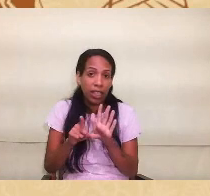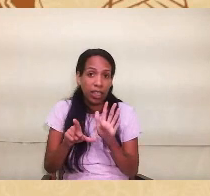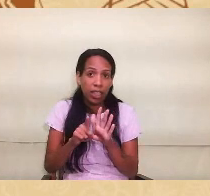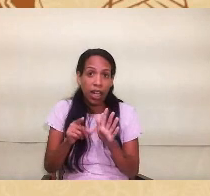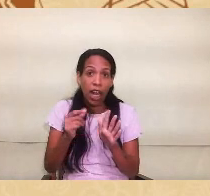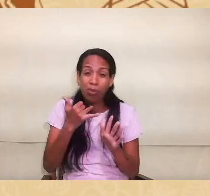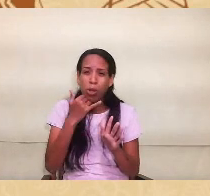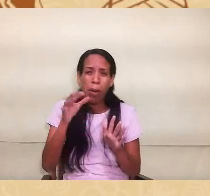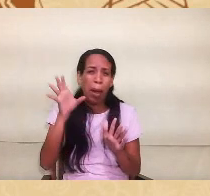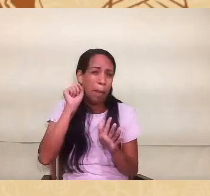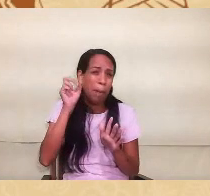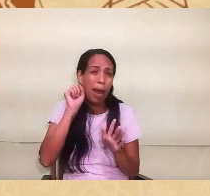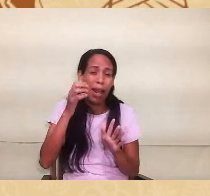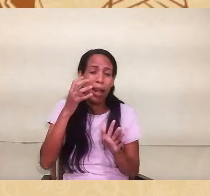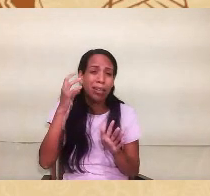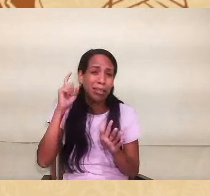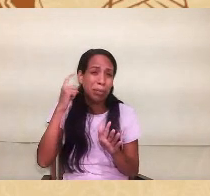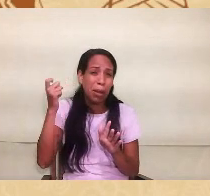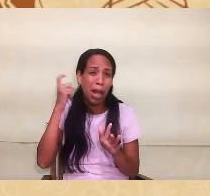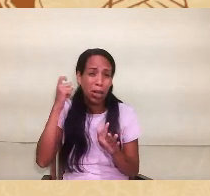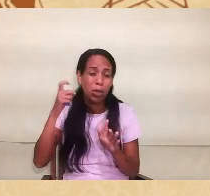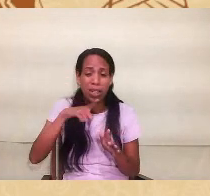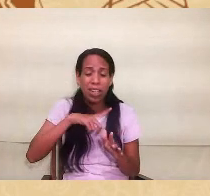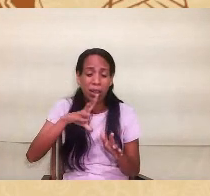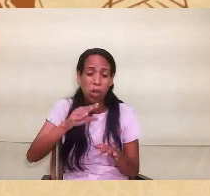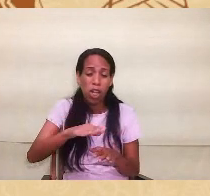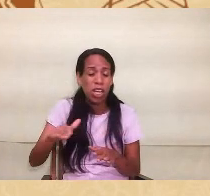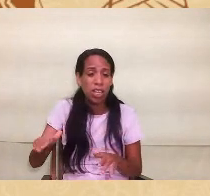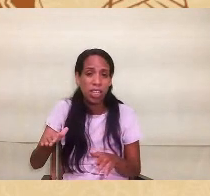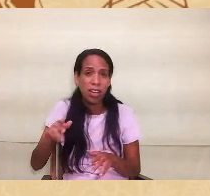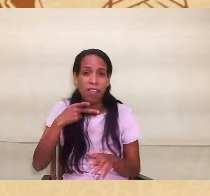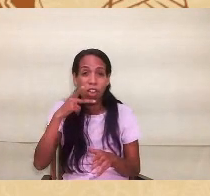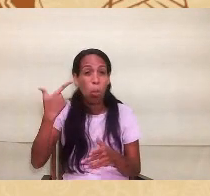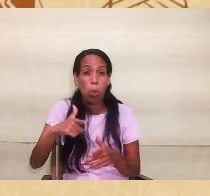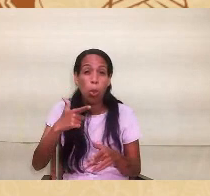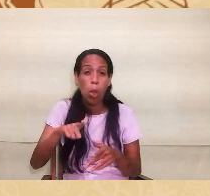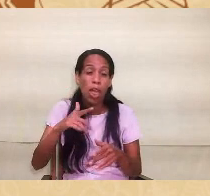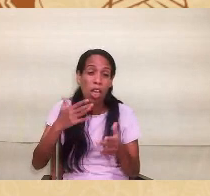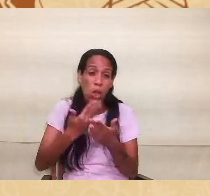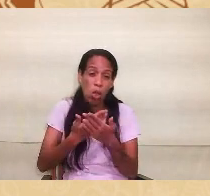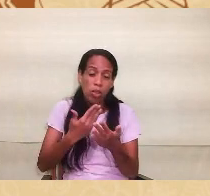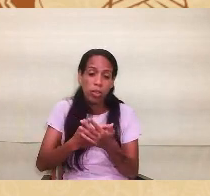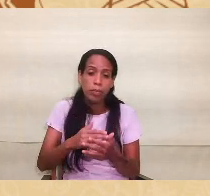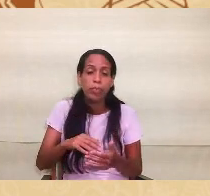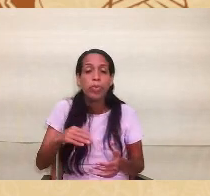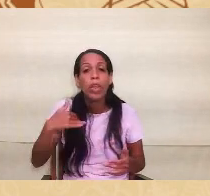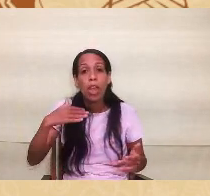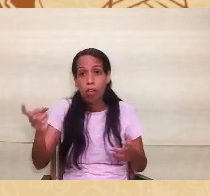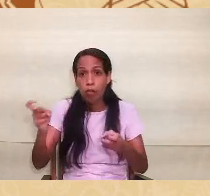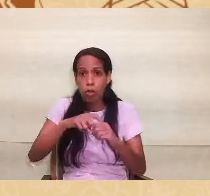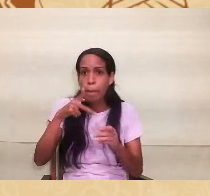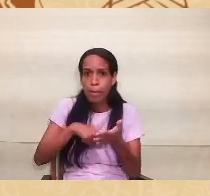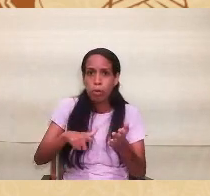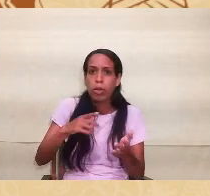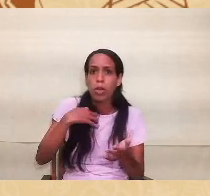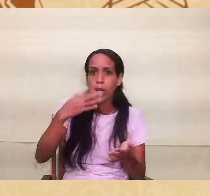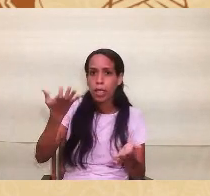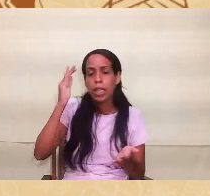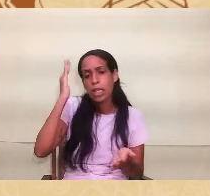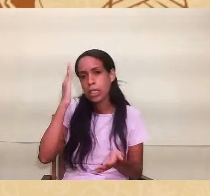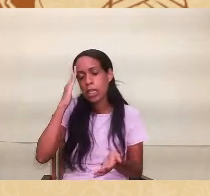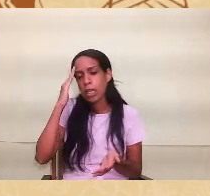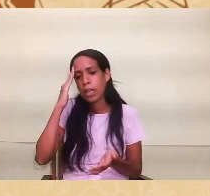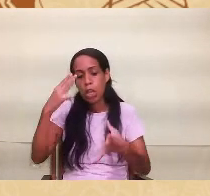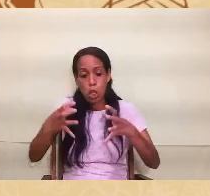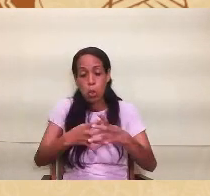queria saber se houve afetos, de fato, né, na construção subjetiva, na construção pessoal e